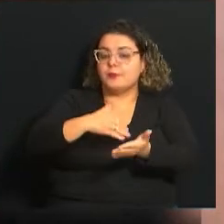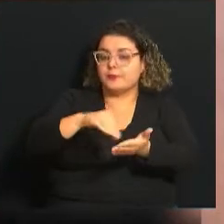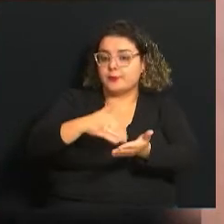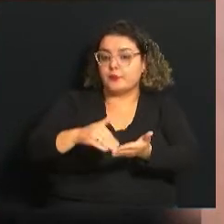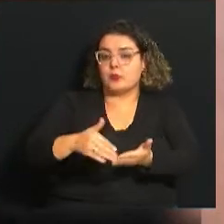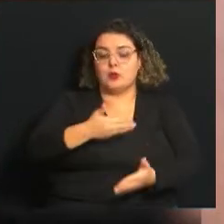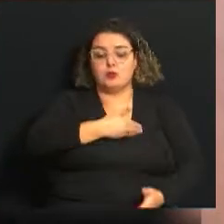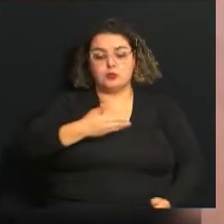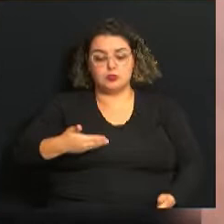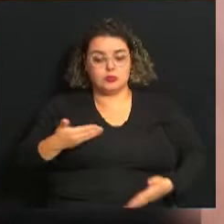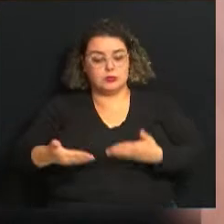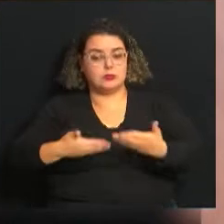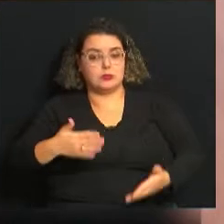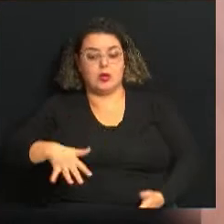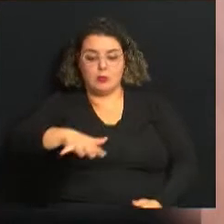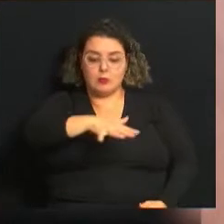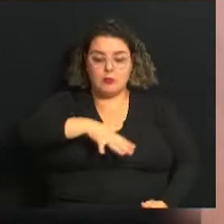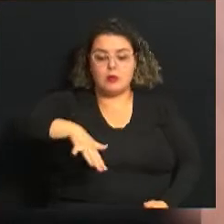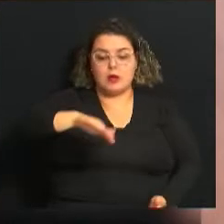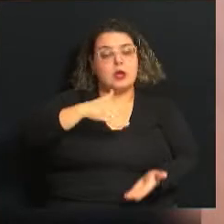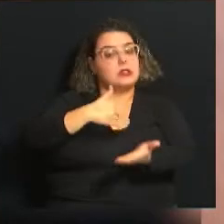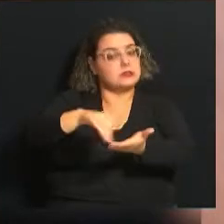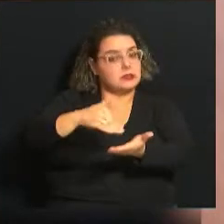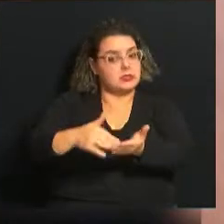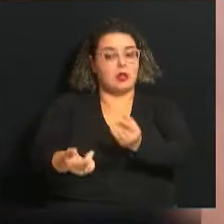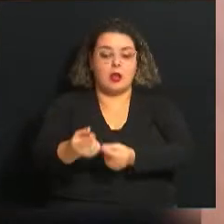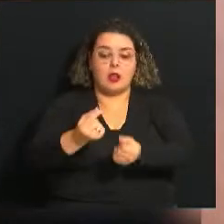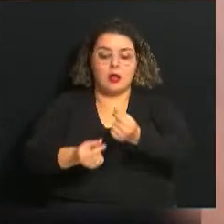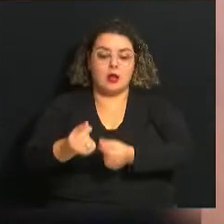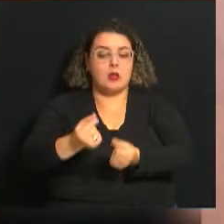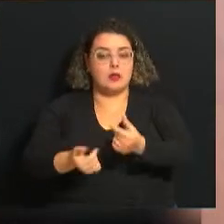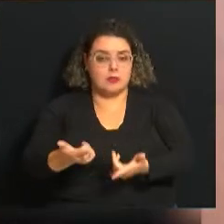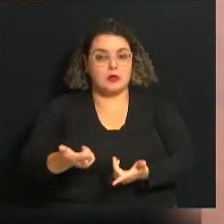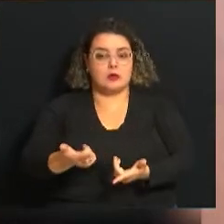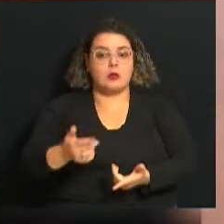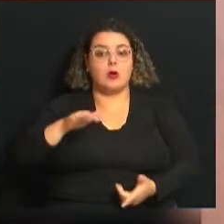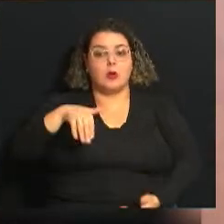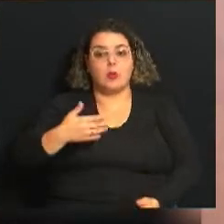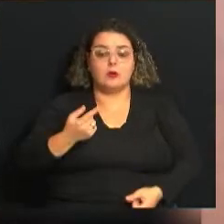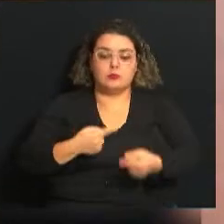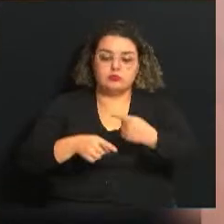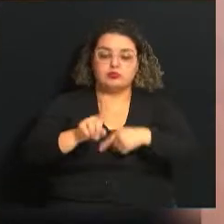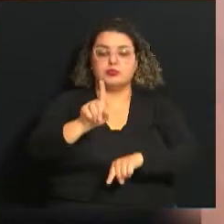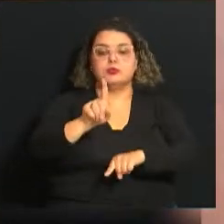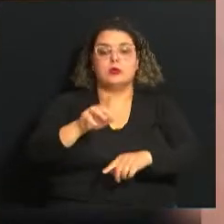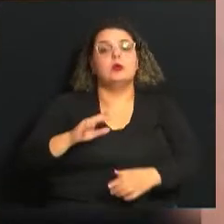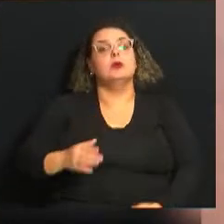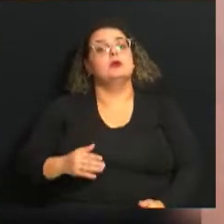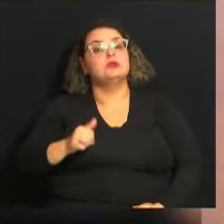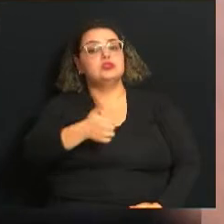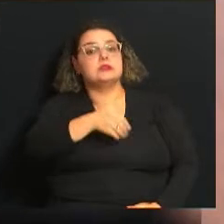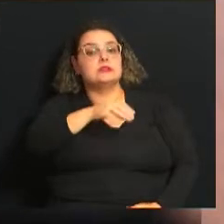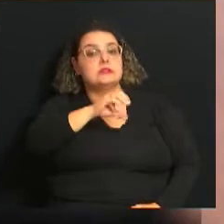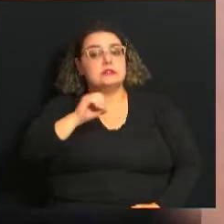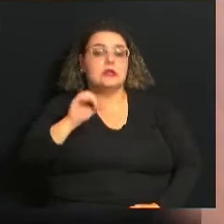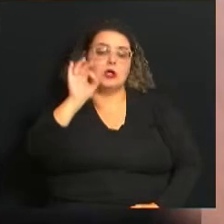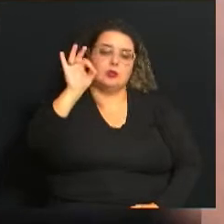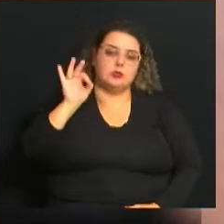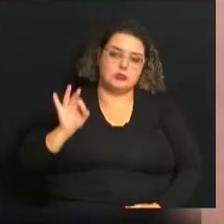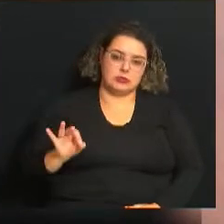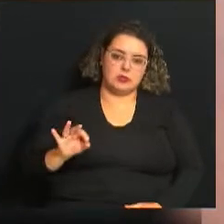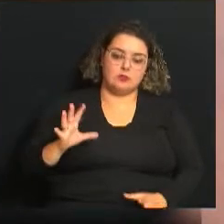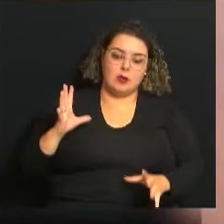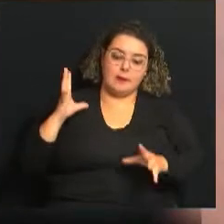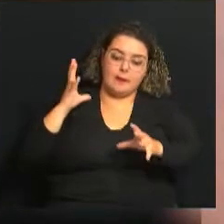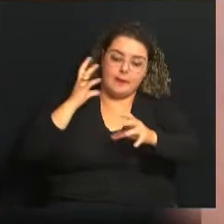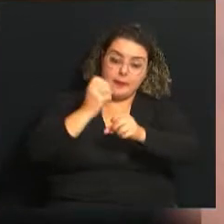lotados na Secretaria Municipal de Finanças quanto a atingir a superação a partir de 100%, calculada